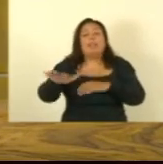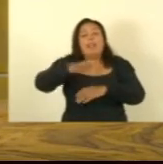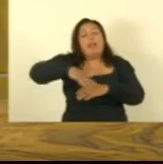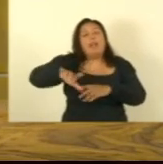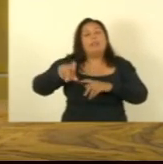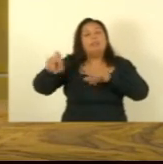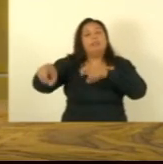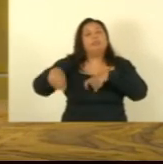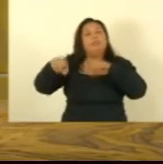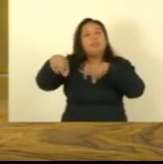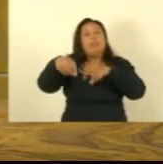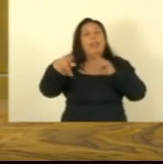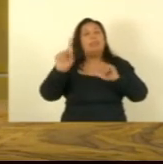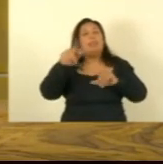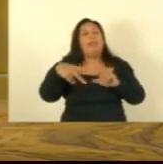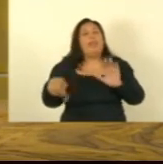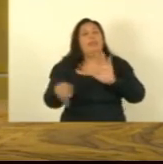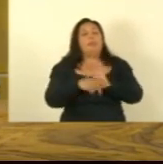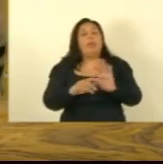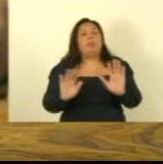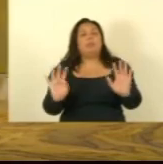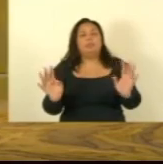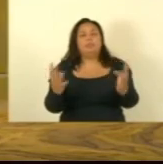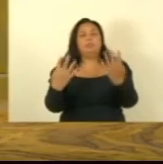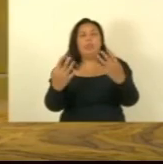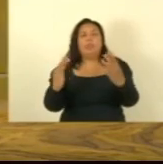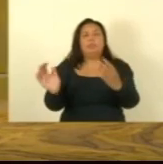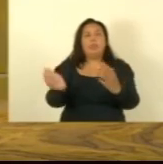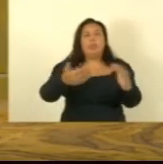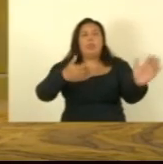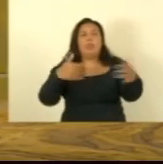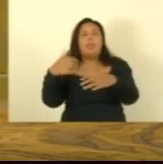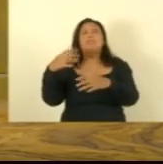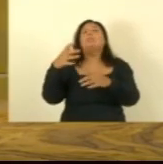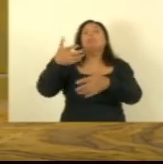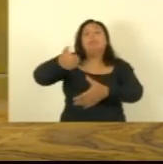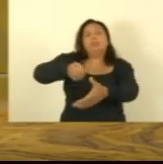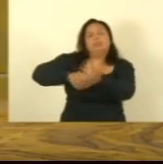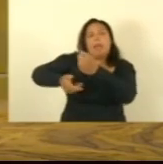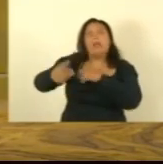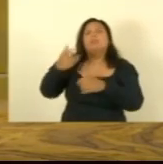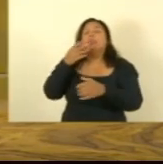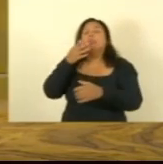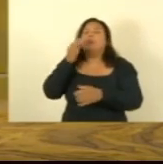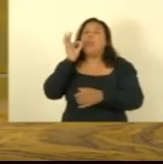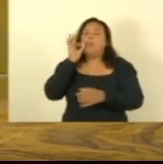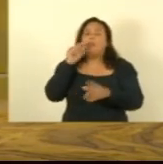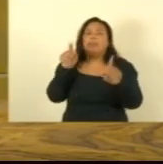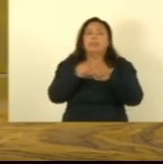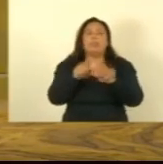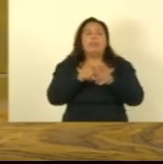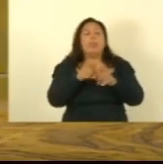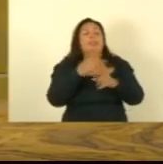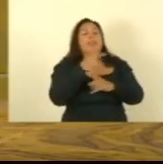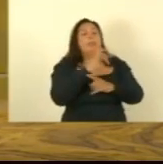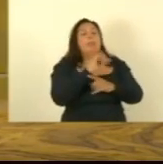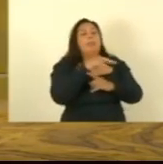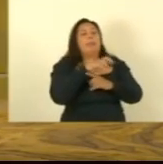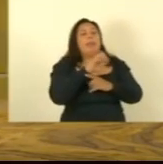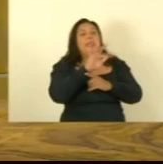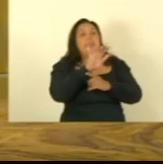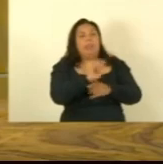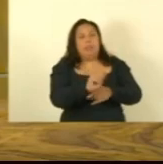período importante que é da colheita do café e também da pimenta do reino. Eu estou